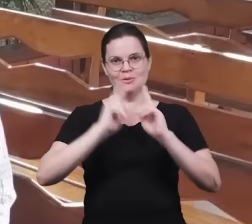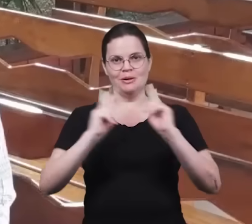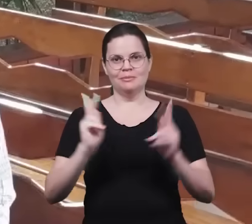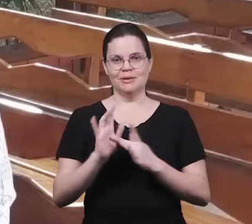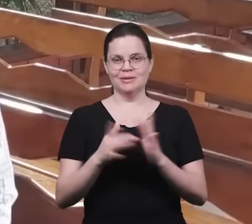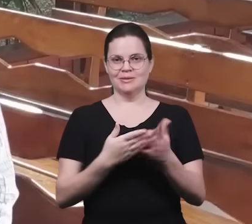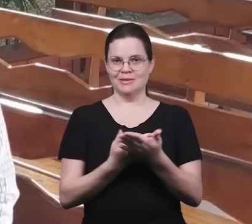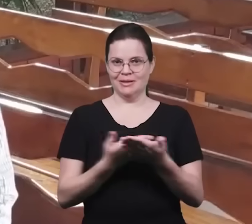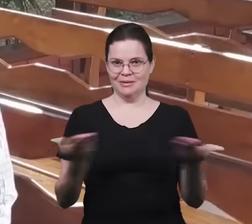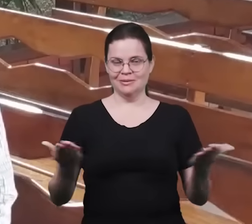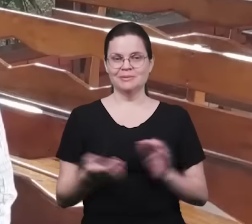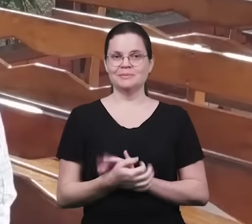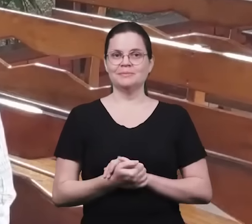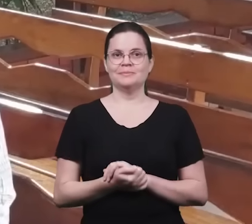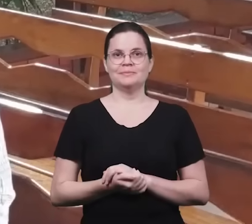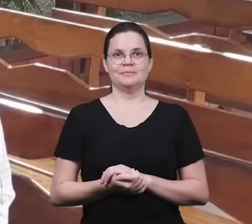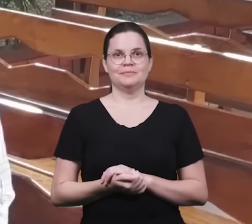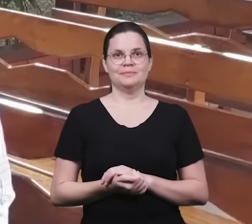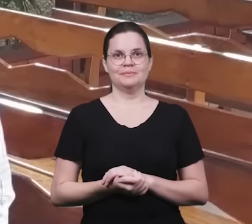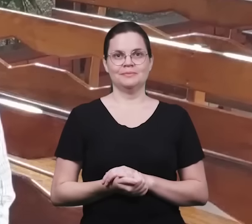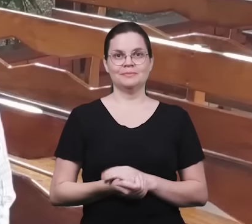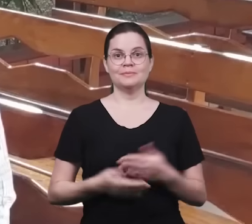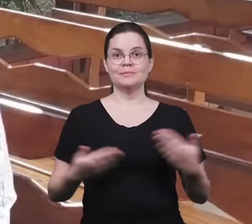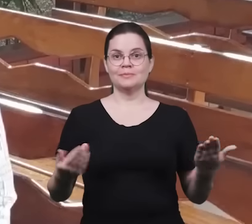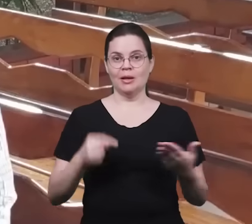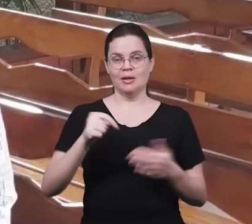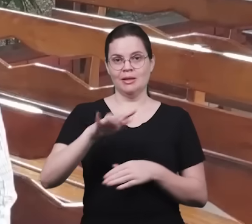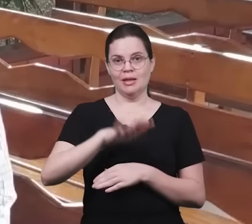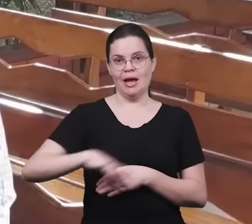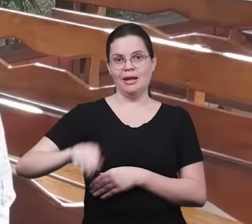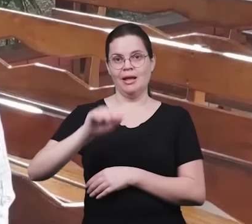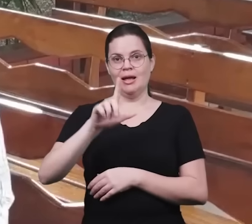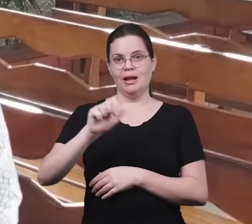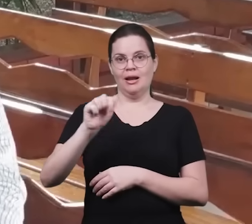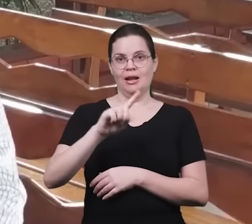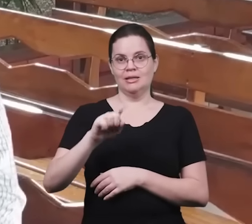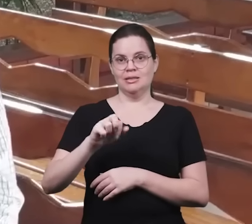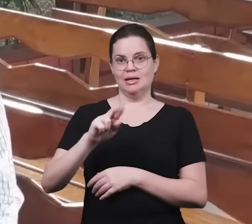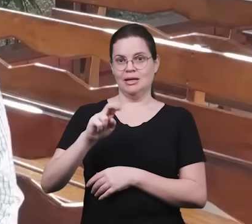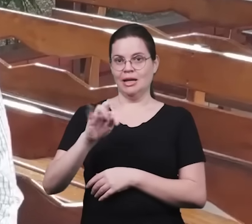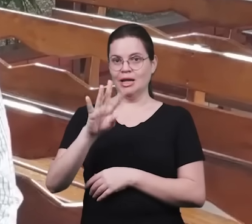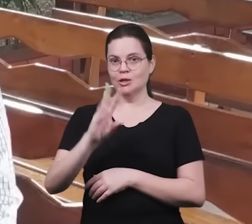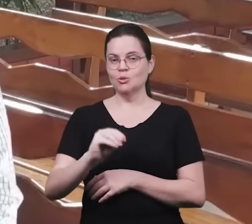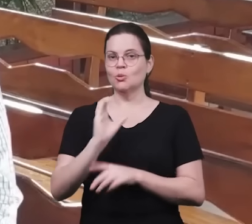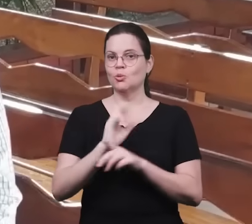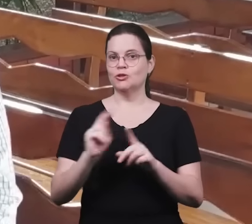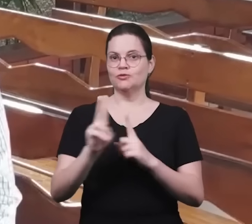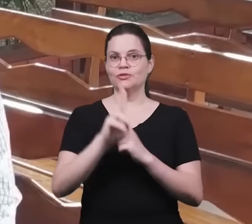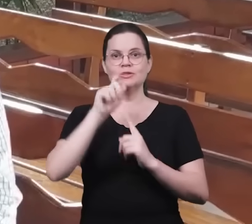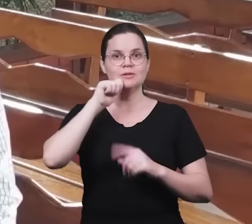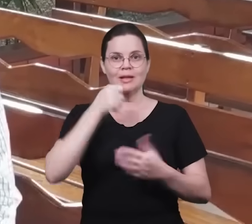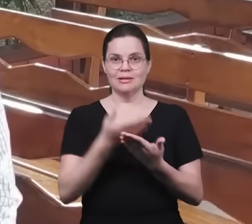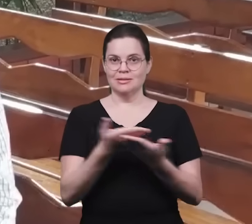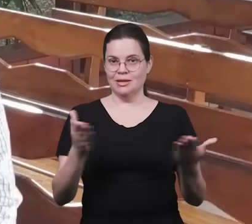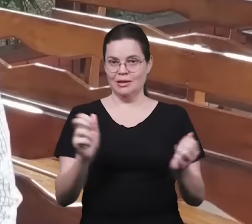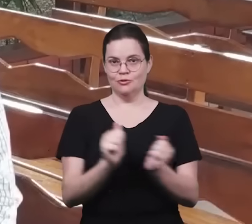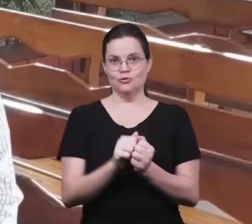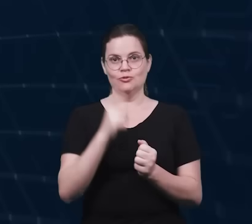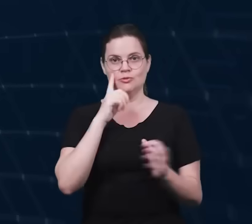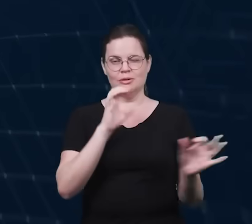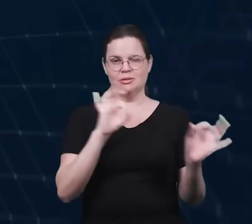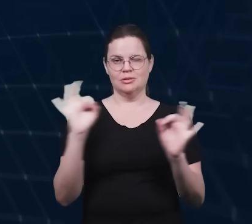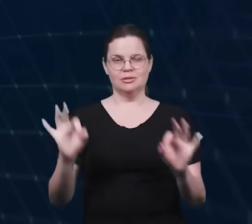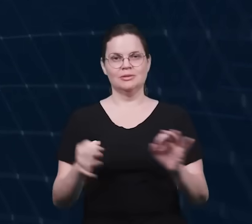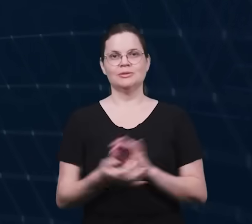Jesus a todos. No Paulo Lazareto tivemos uma vigília com ceia e te convido a acompanhar conosco o que